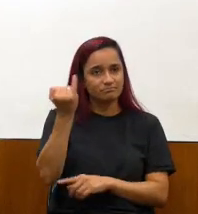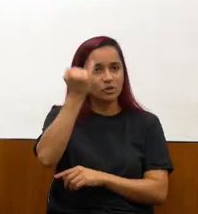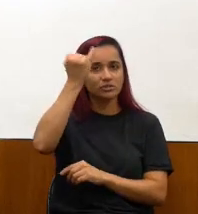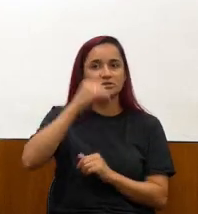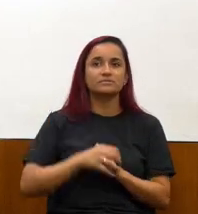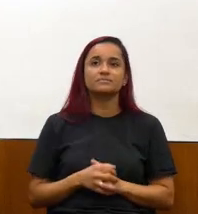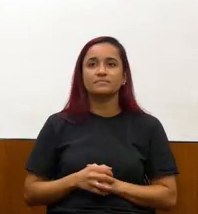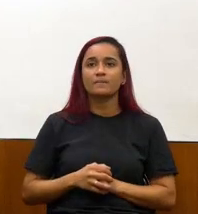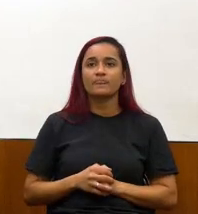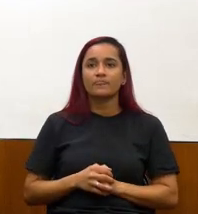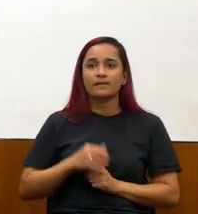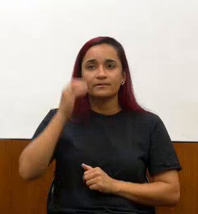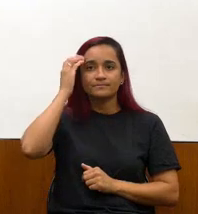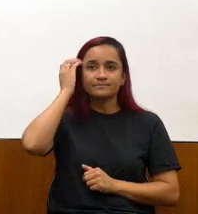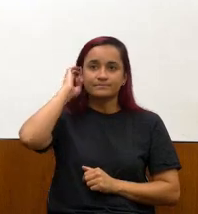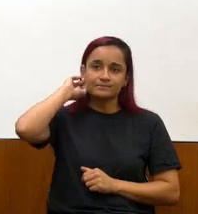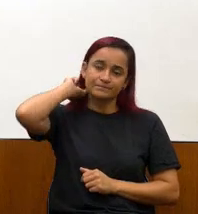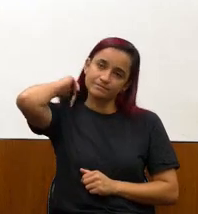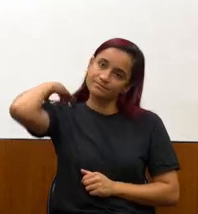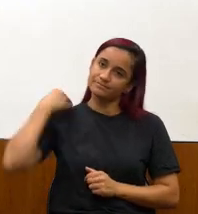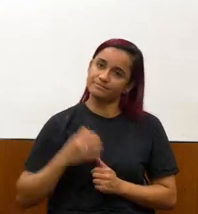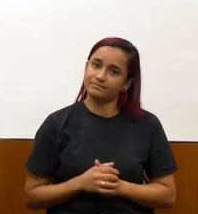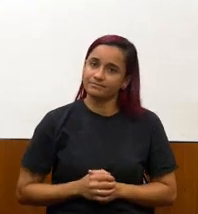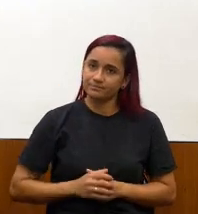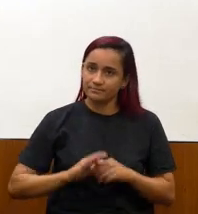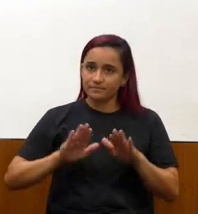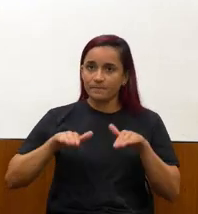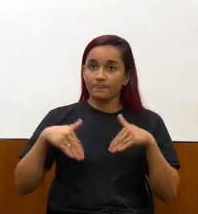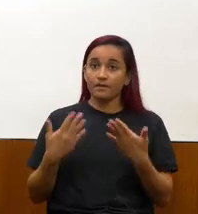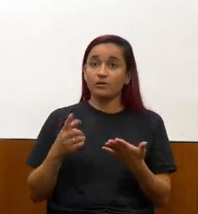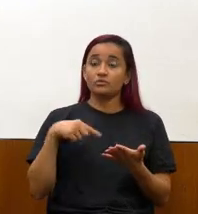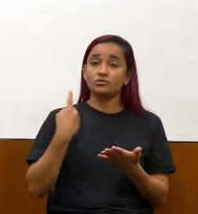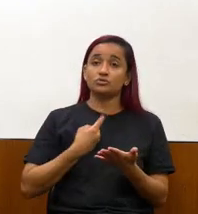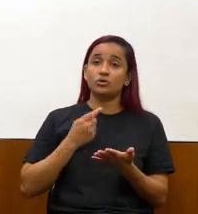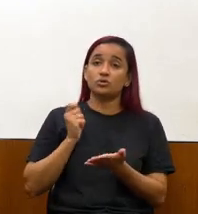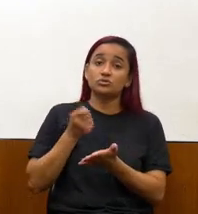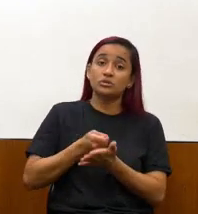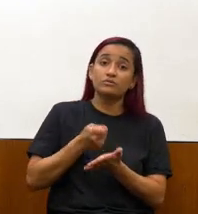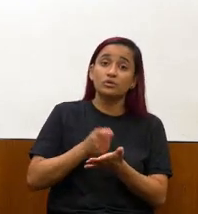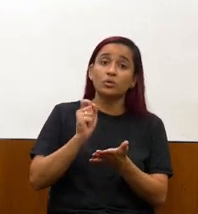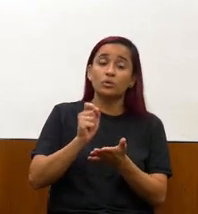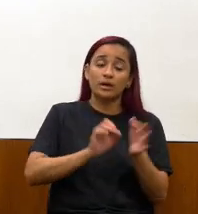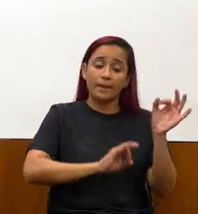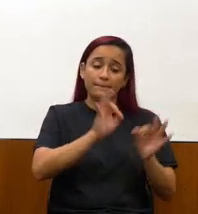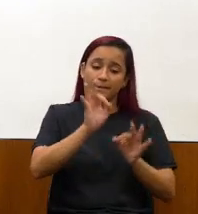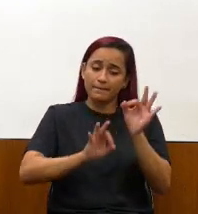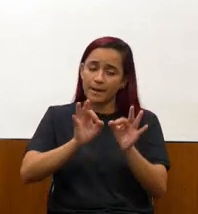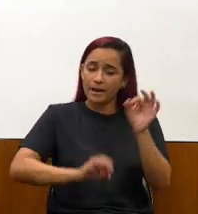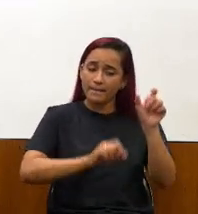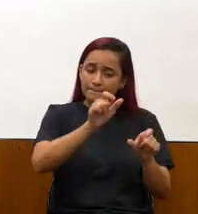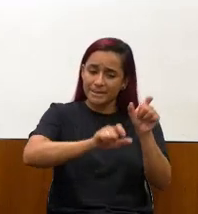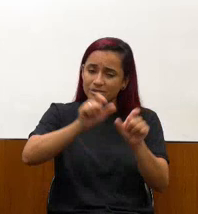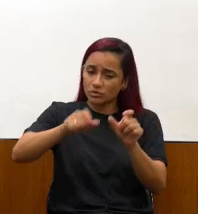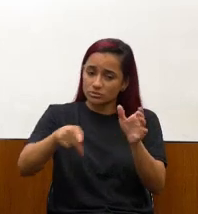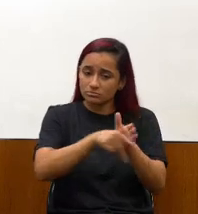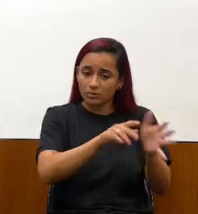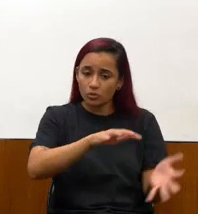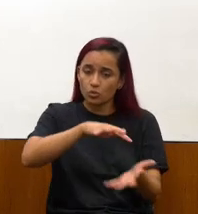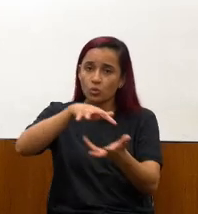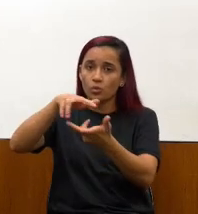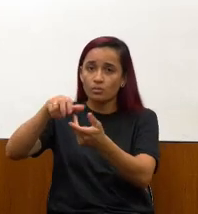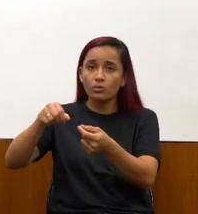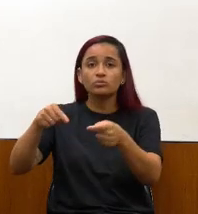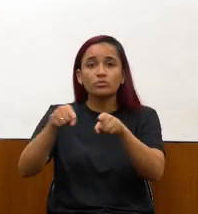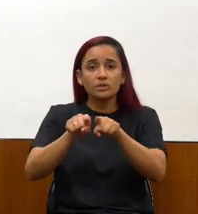deficiência. Então, o nosso dever é preparar as pessoas para o mundo e preparar o mundo para receber as pessoas com